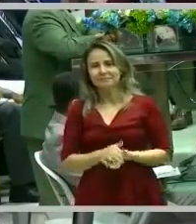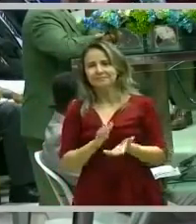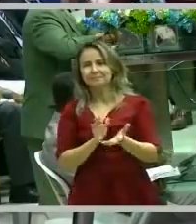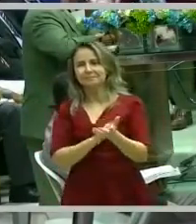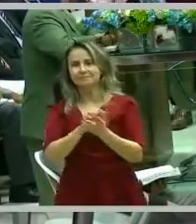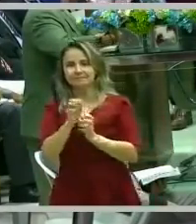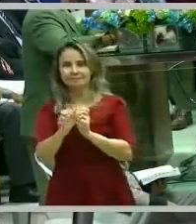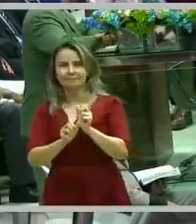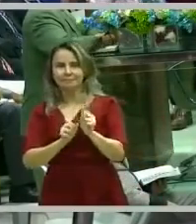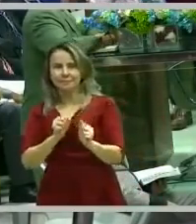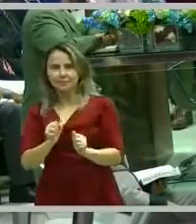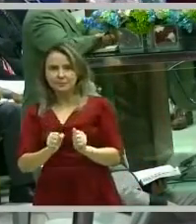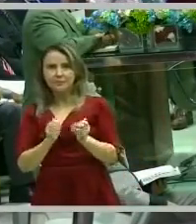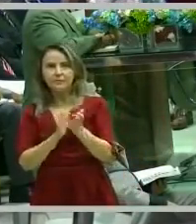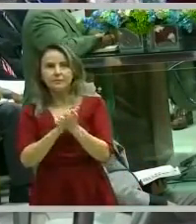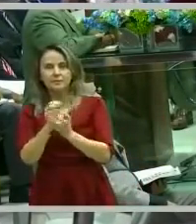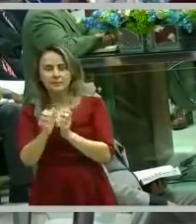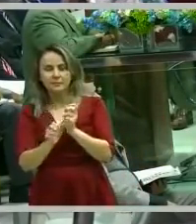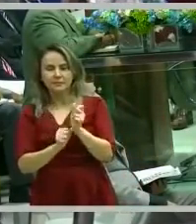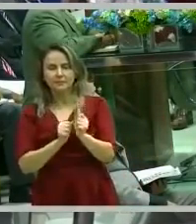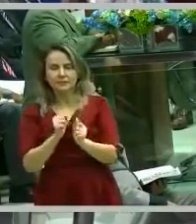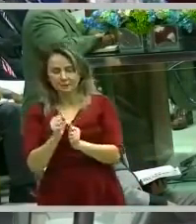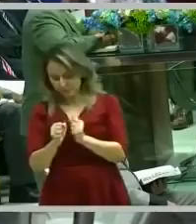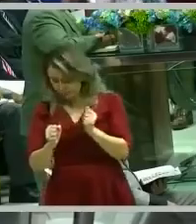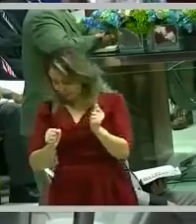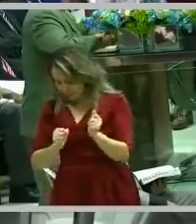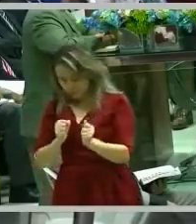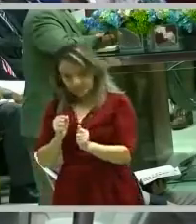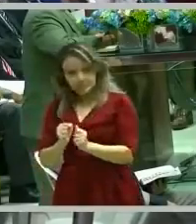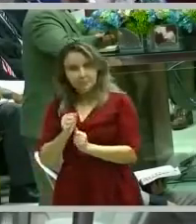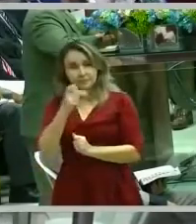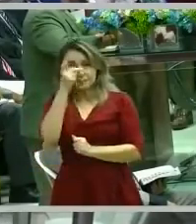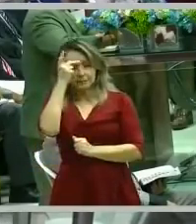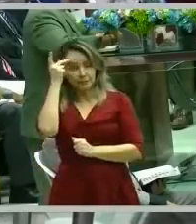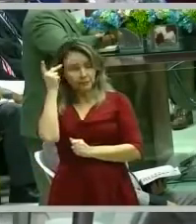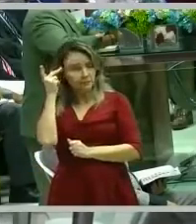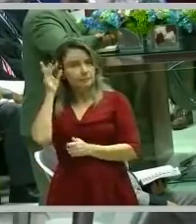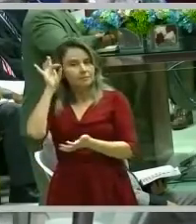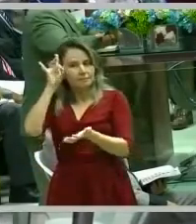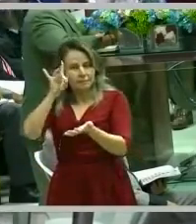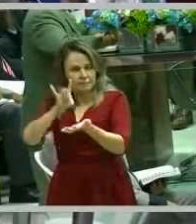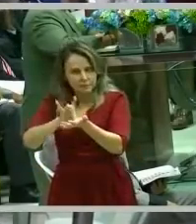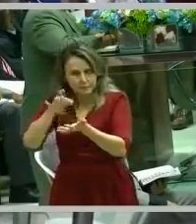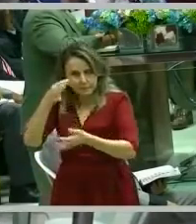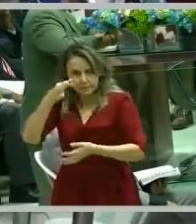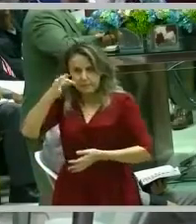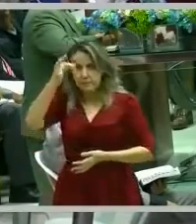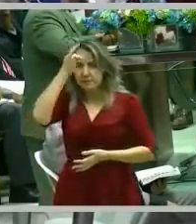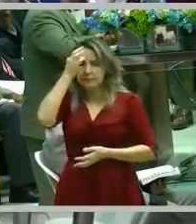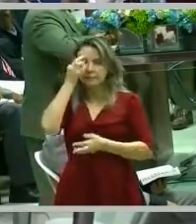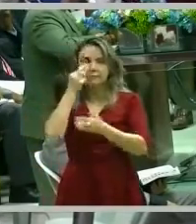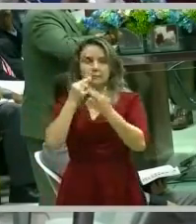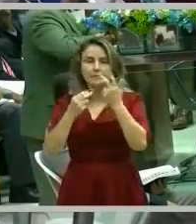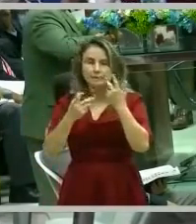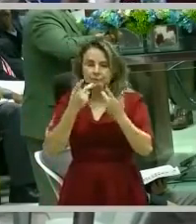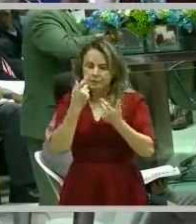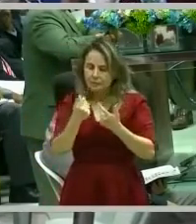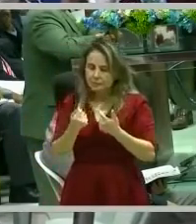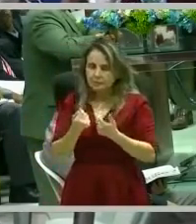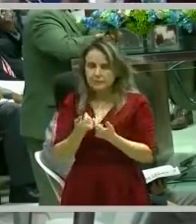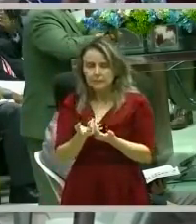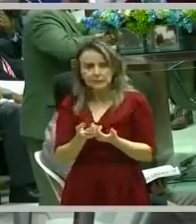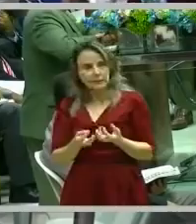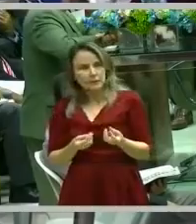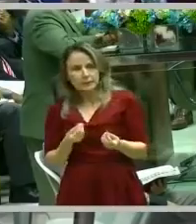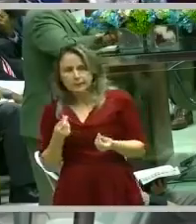Aleluia. Glória. Aleluia. A pessoa que é batizada realmente com o Espírito Santo, ela fica inquieta. Ela